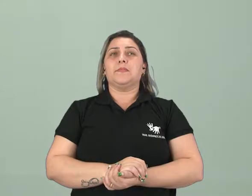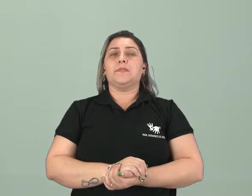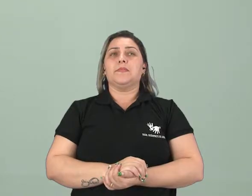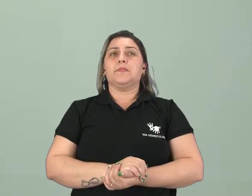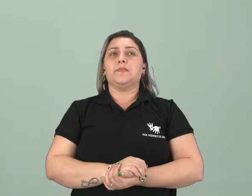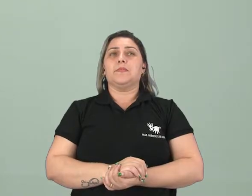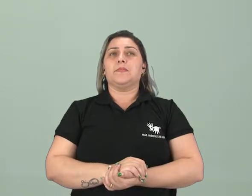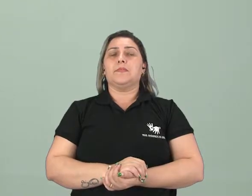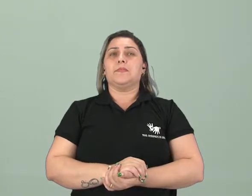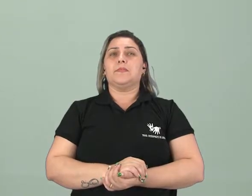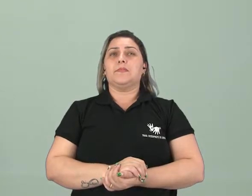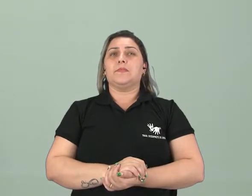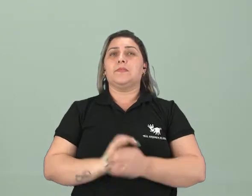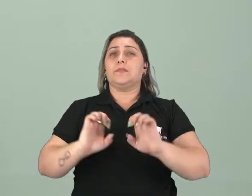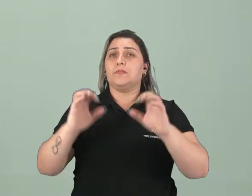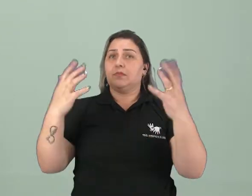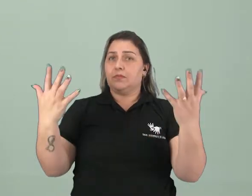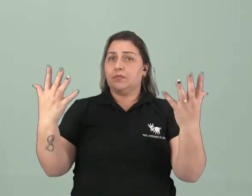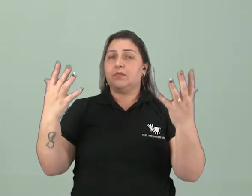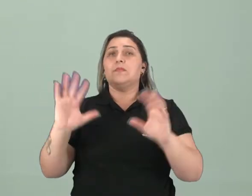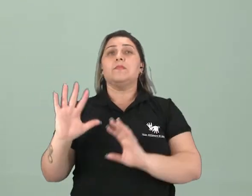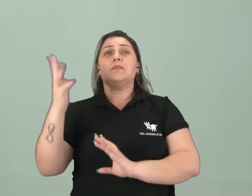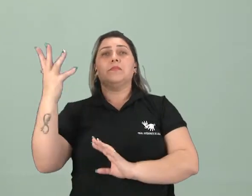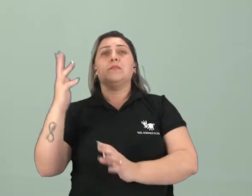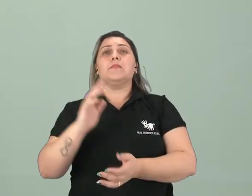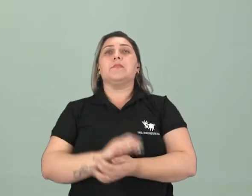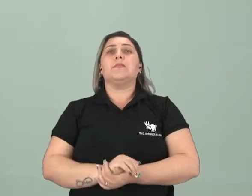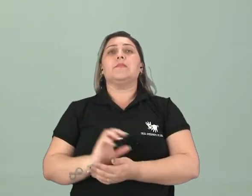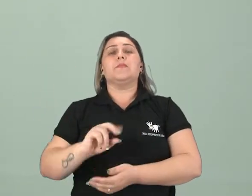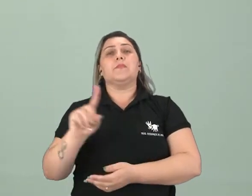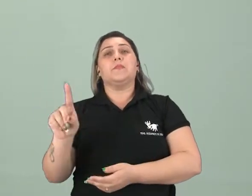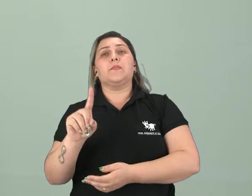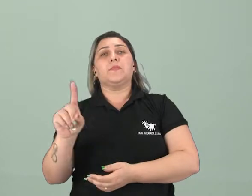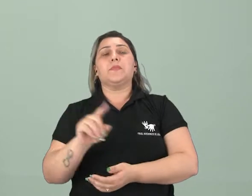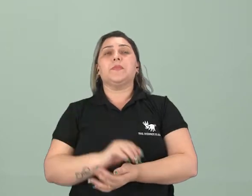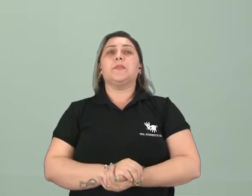com certos eventos, a probabilidade de acontecer ou não.